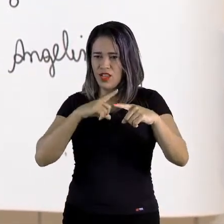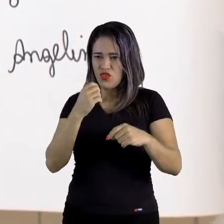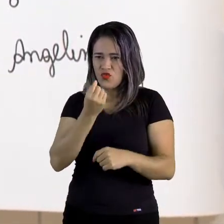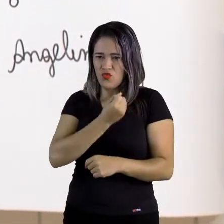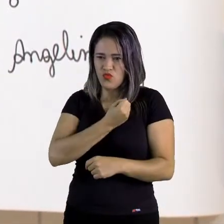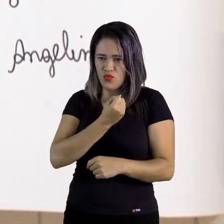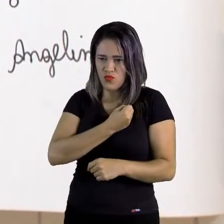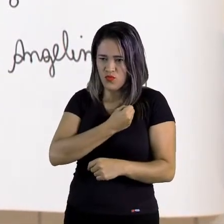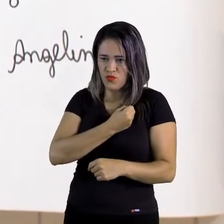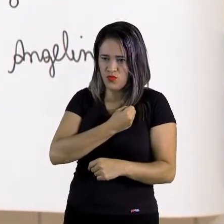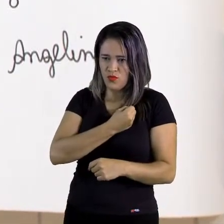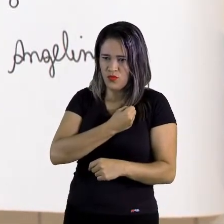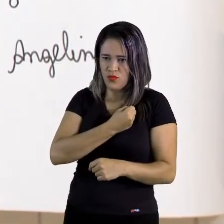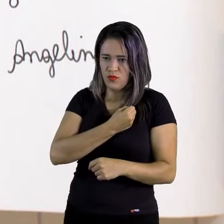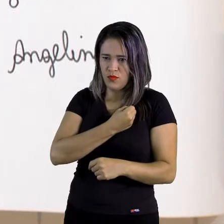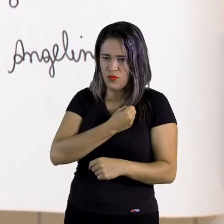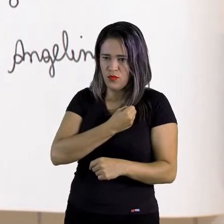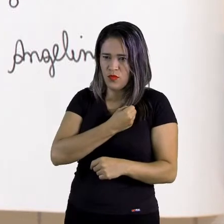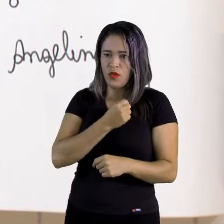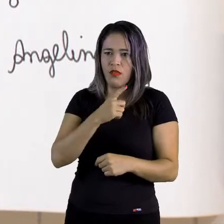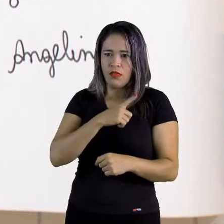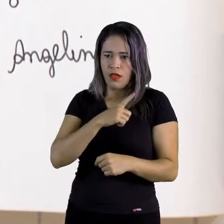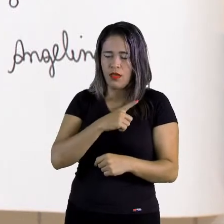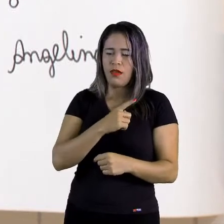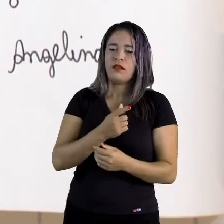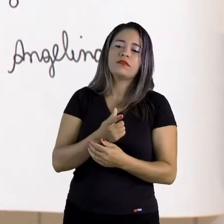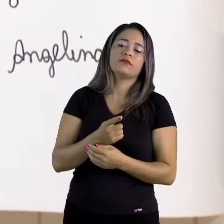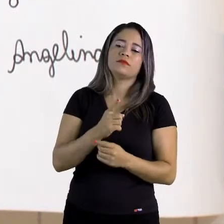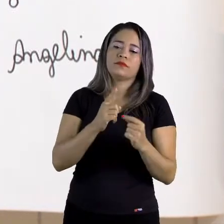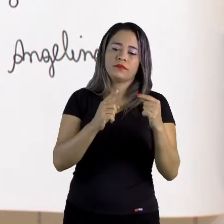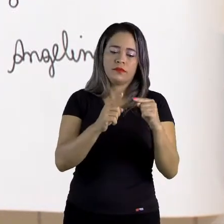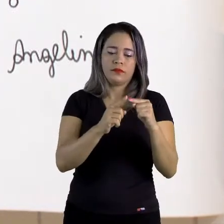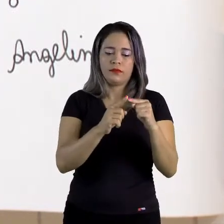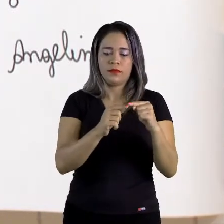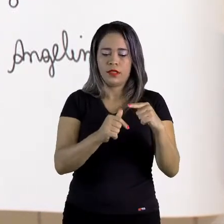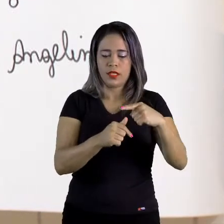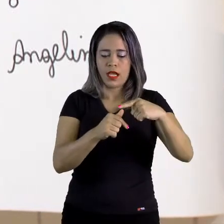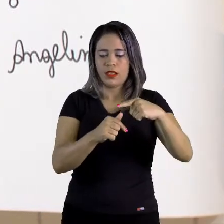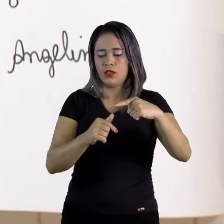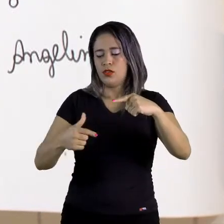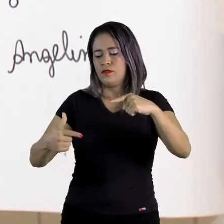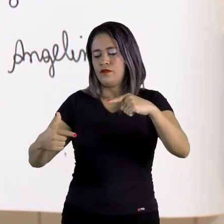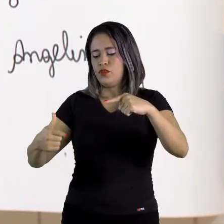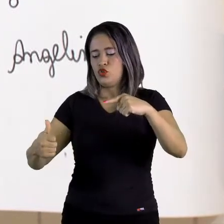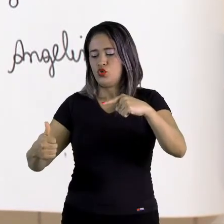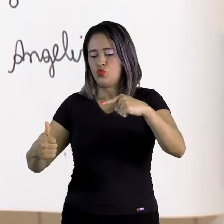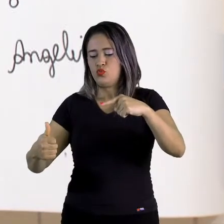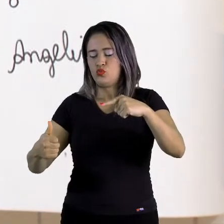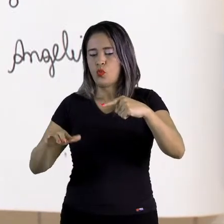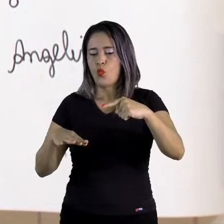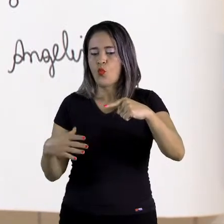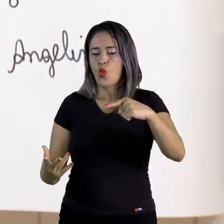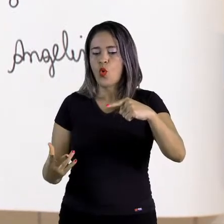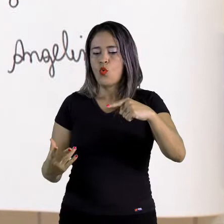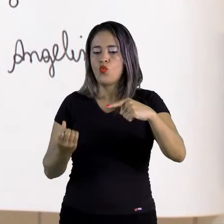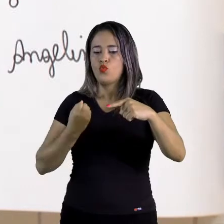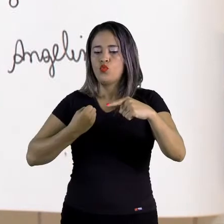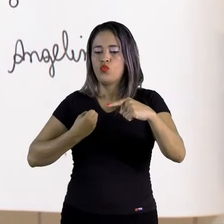então fica mais fácil de eu descobrir que número que eu multiplico